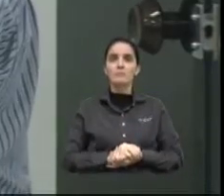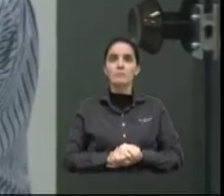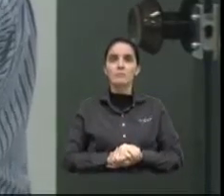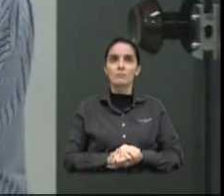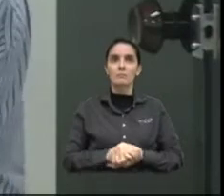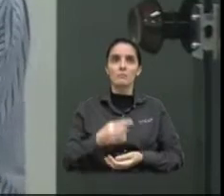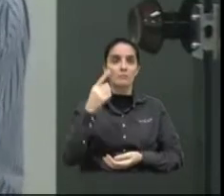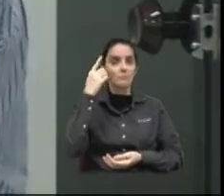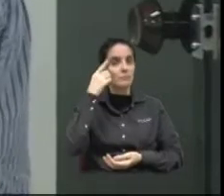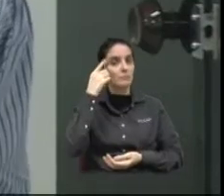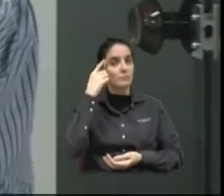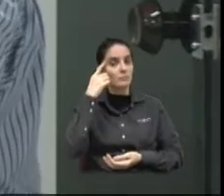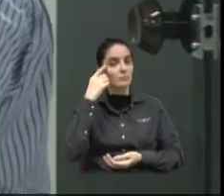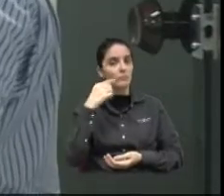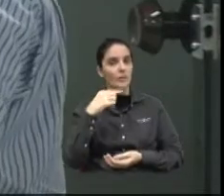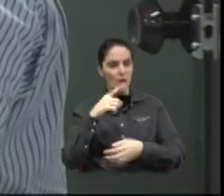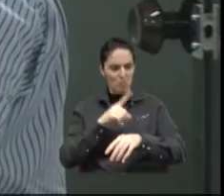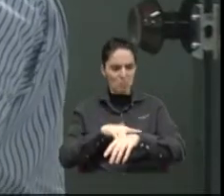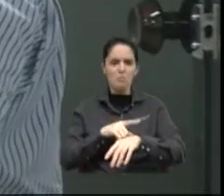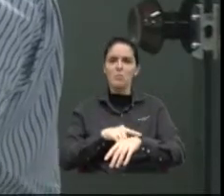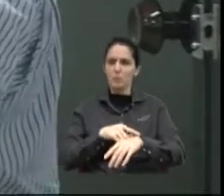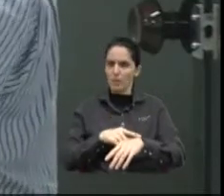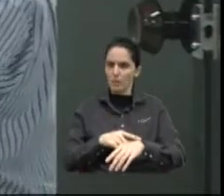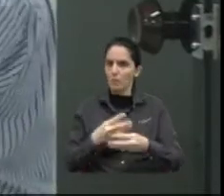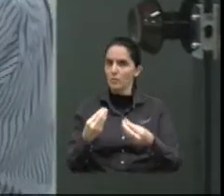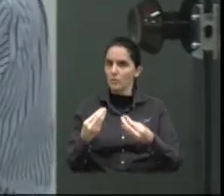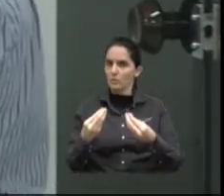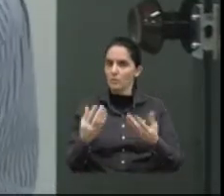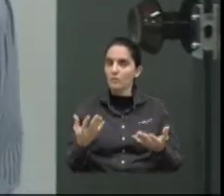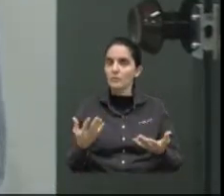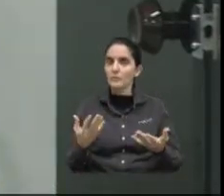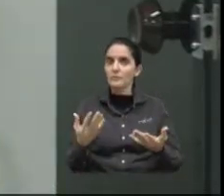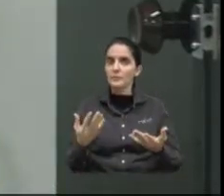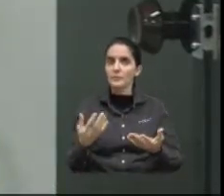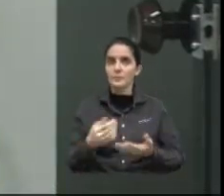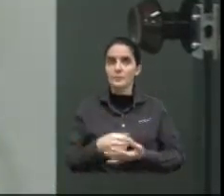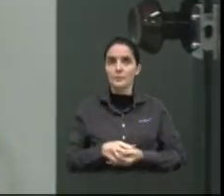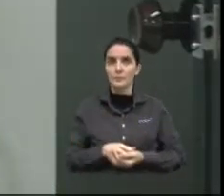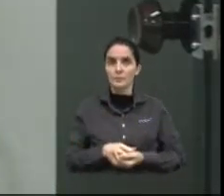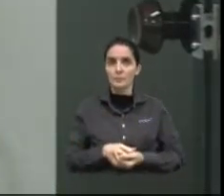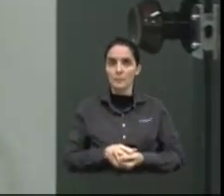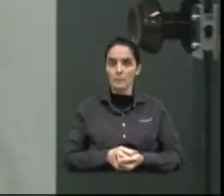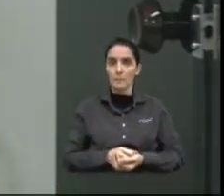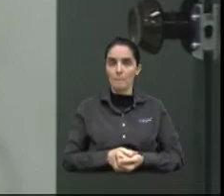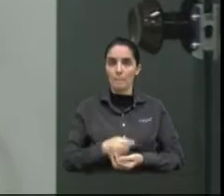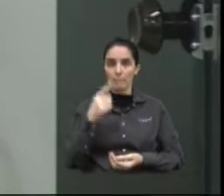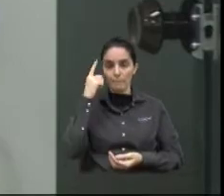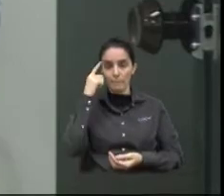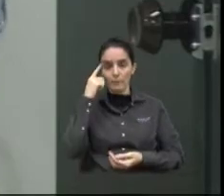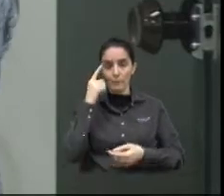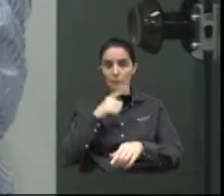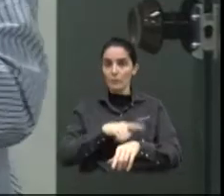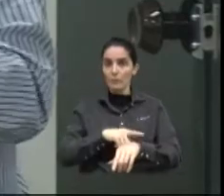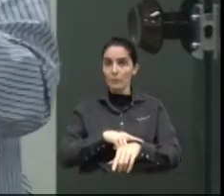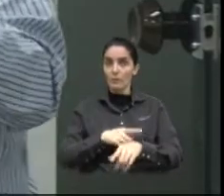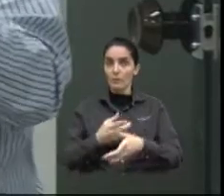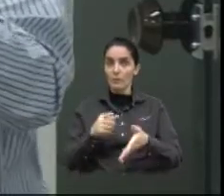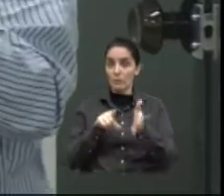tempo suficiente então se buscou um horário a